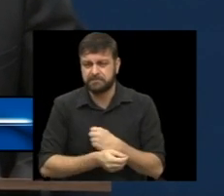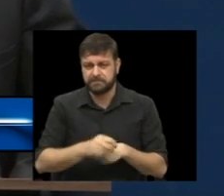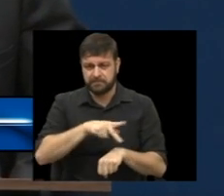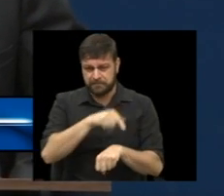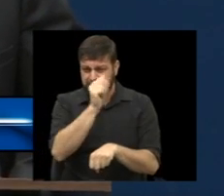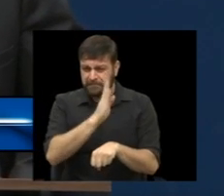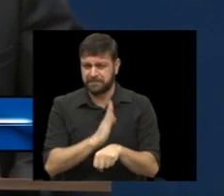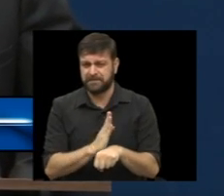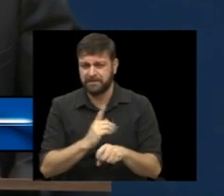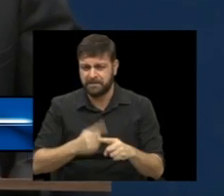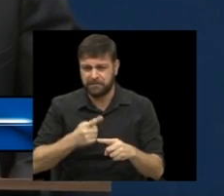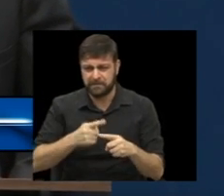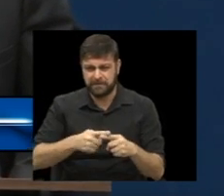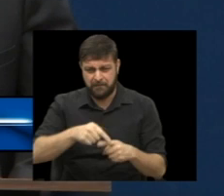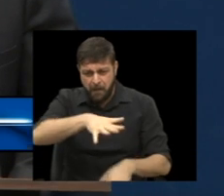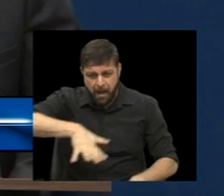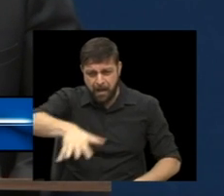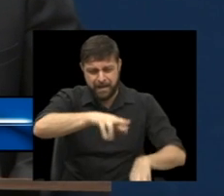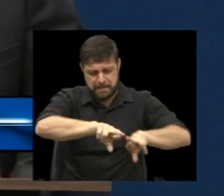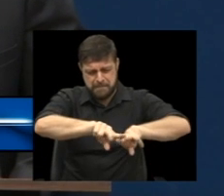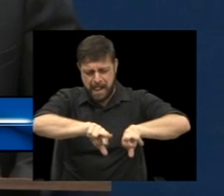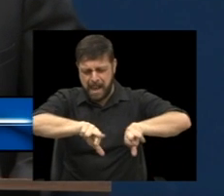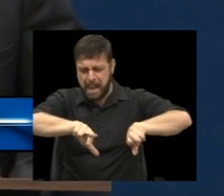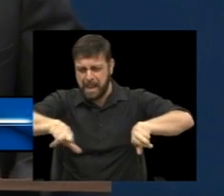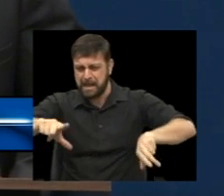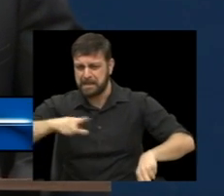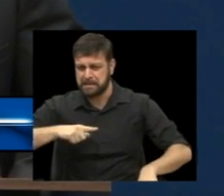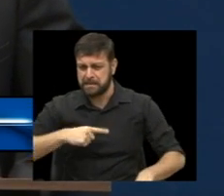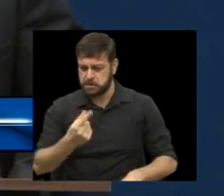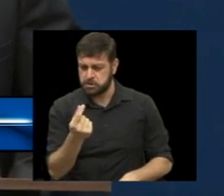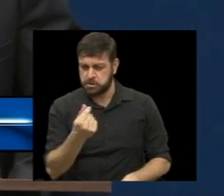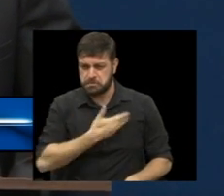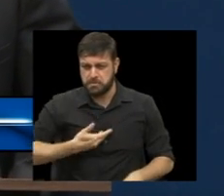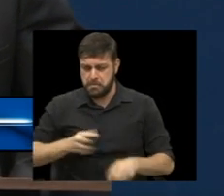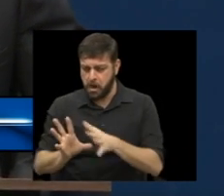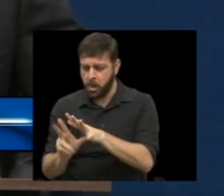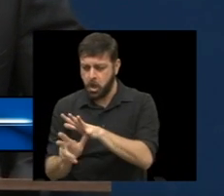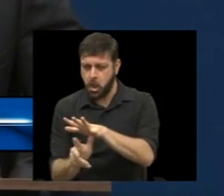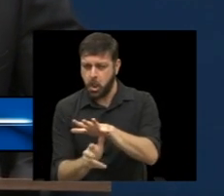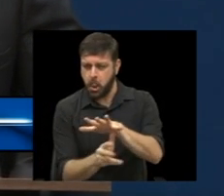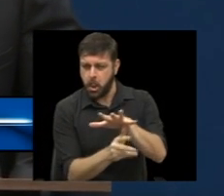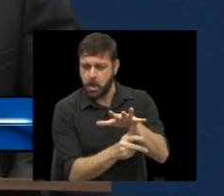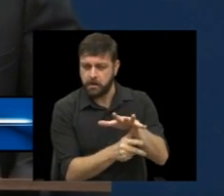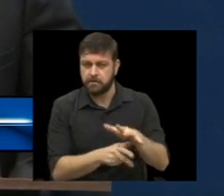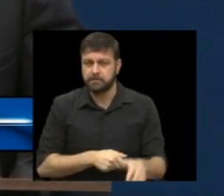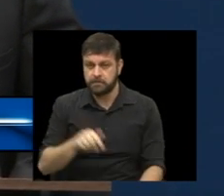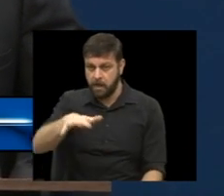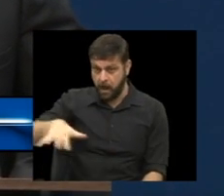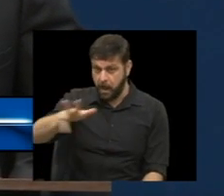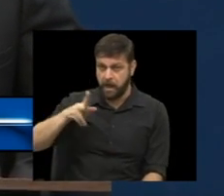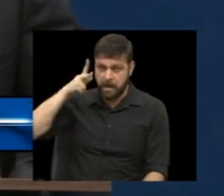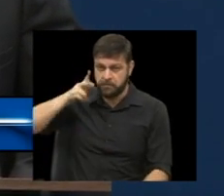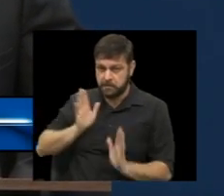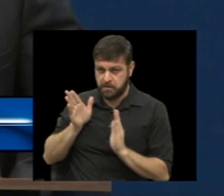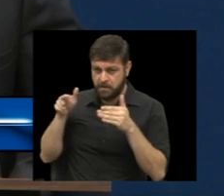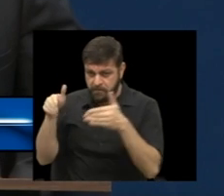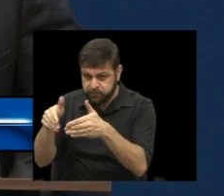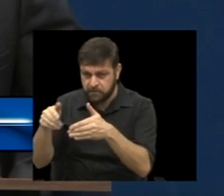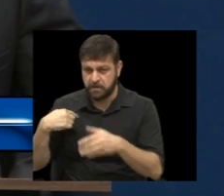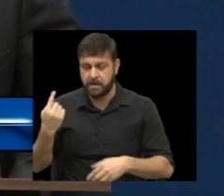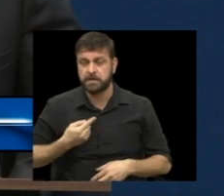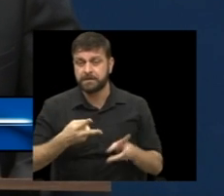em tantos setores da sociedade? Fala-se muito da classe política, mas hoje podemos ver